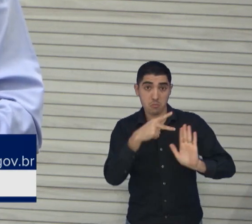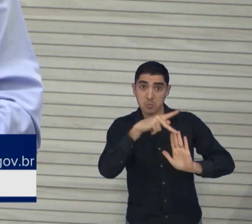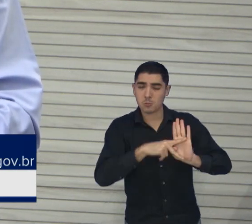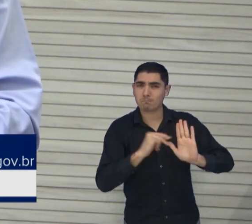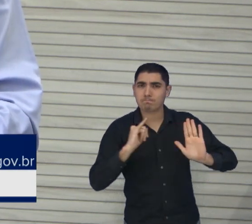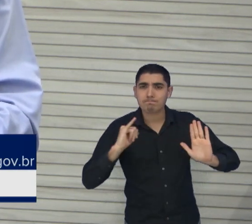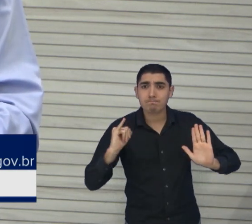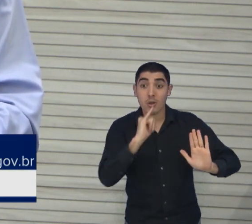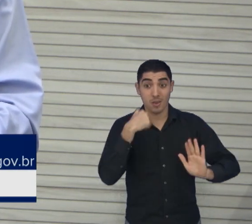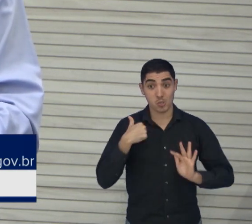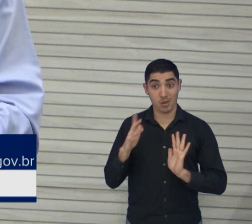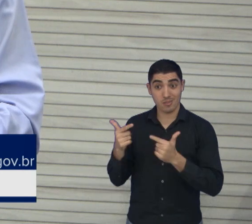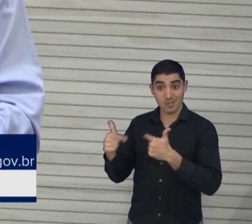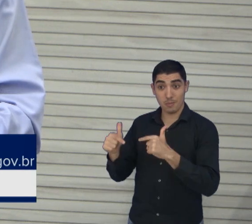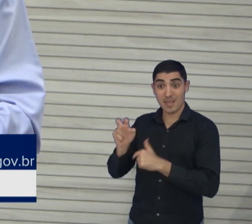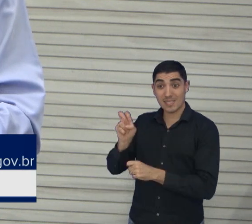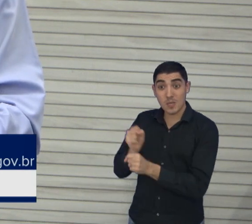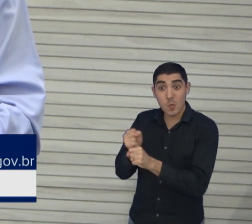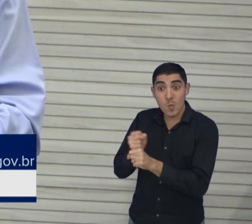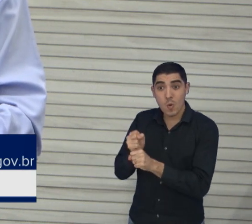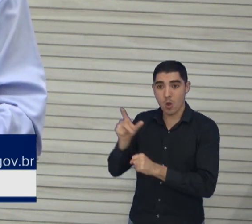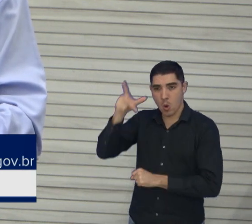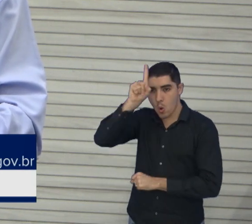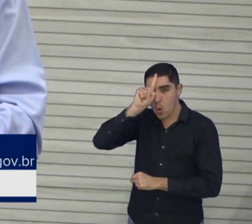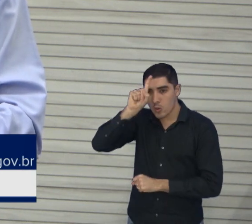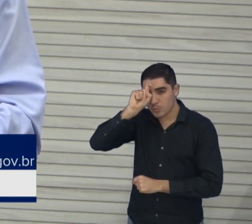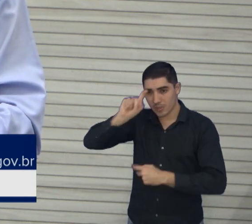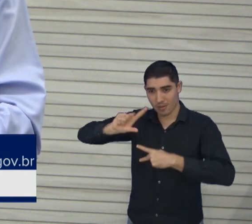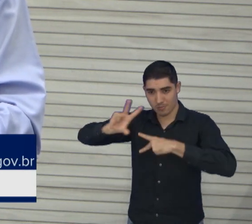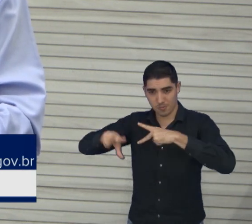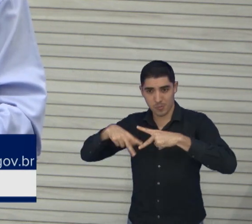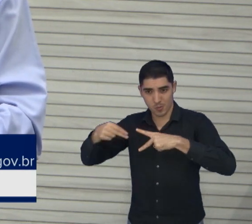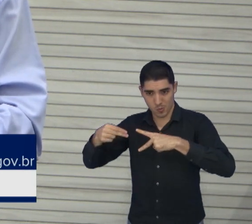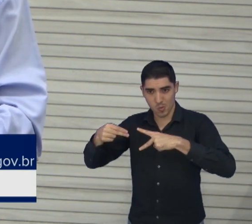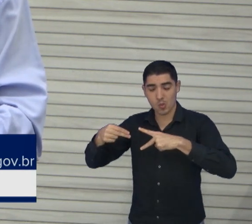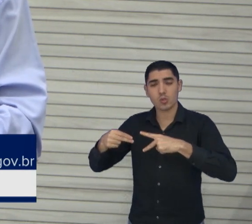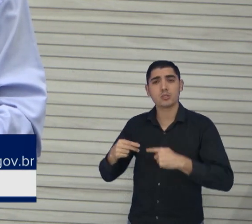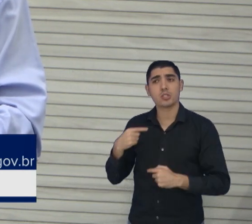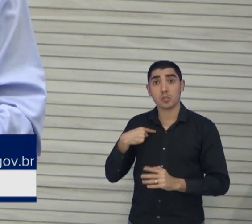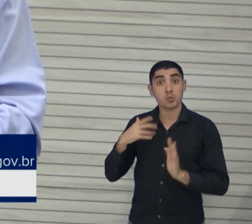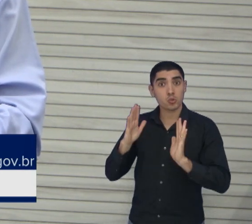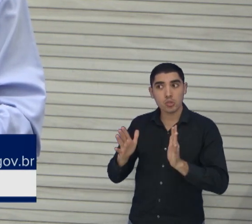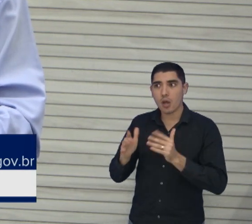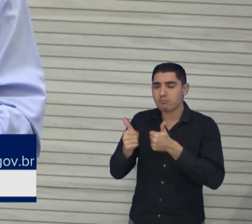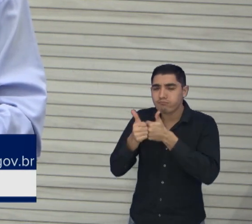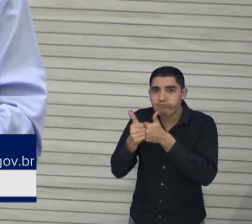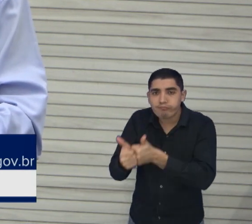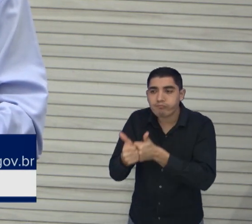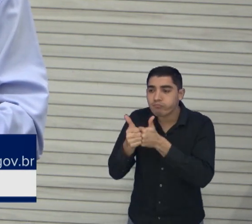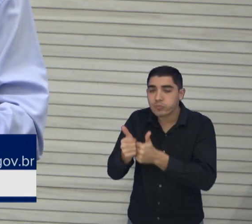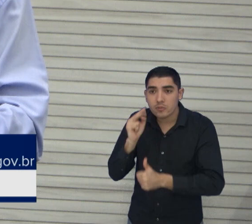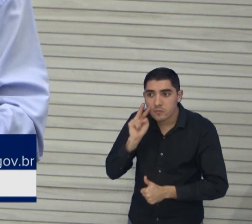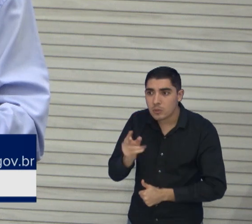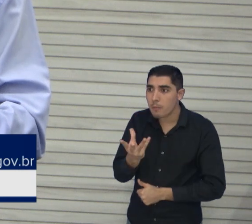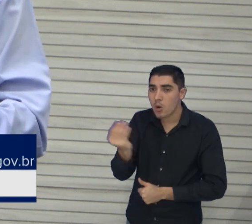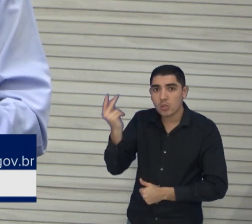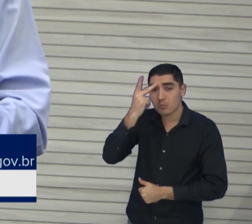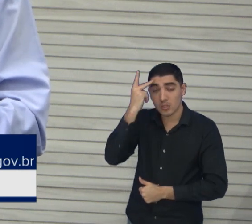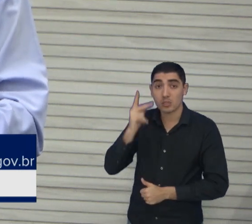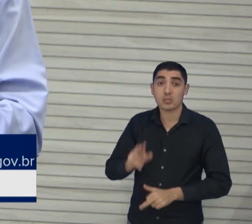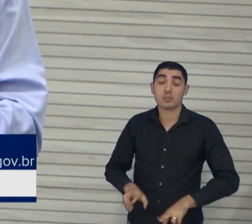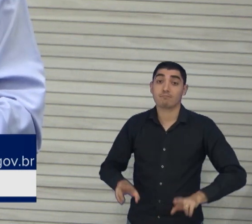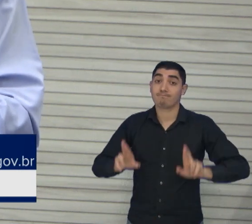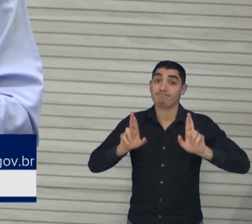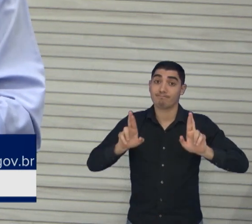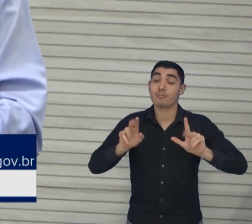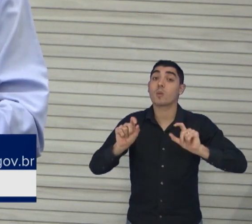eu trabalhei 5 anos no Pio 12, fui diretor, acompanhei todos esses casos. E Deus queira que quem vote contra não tenha esse